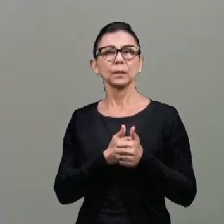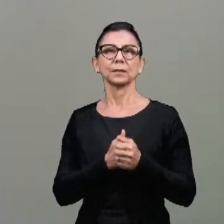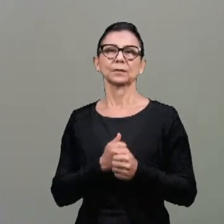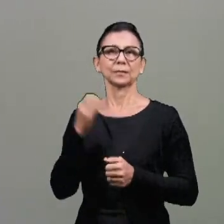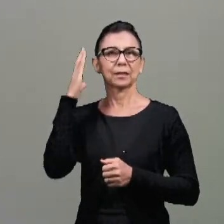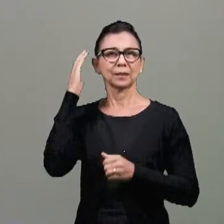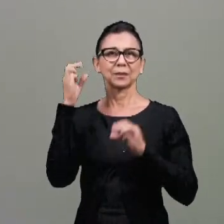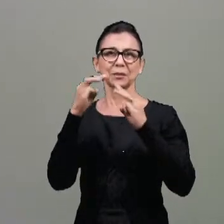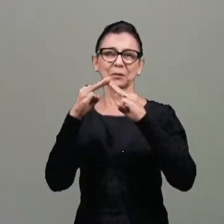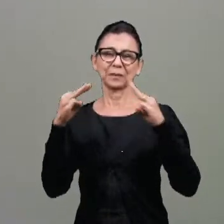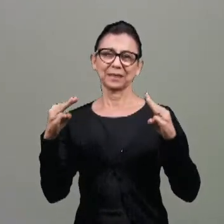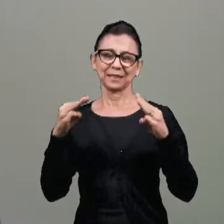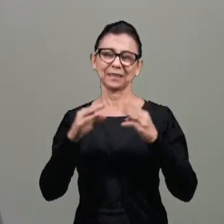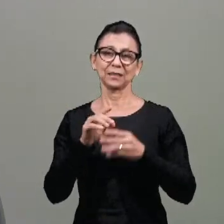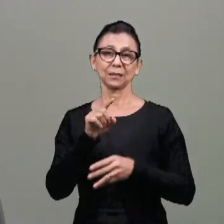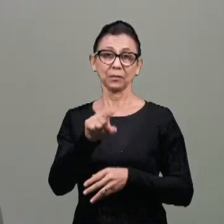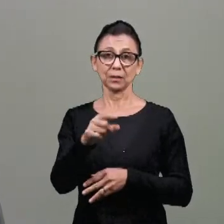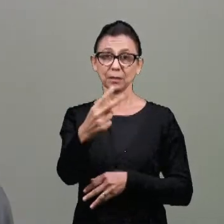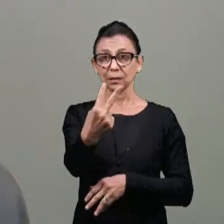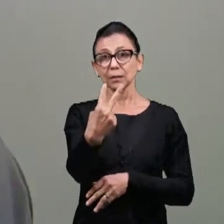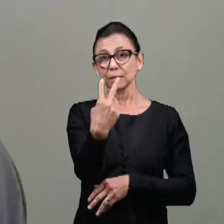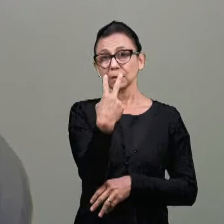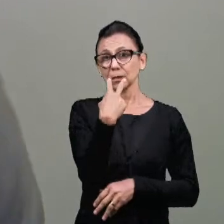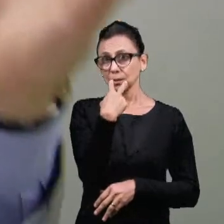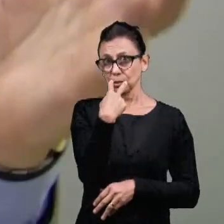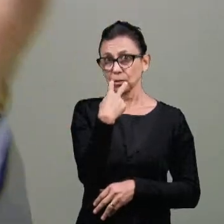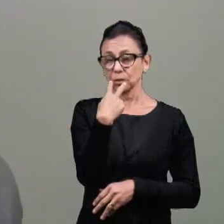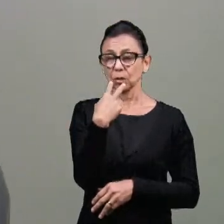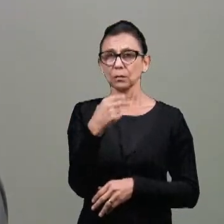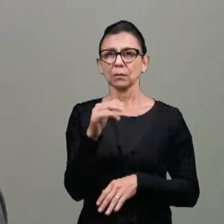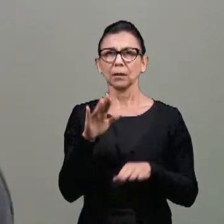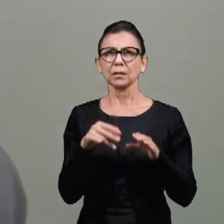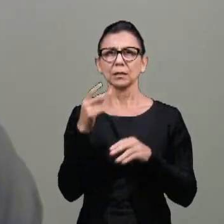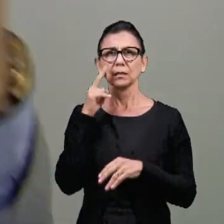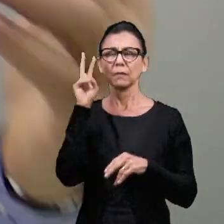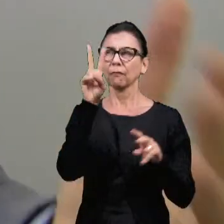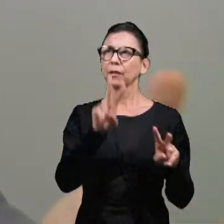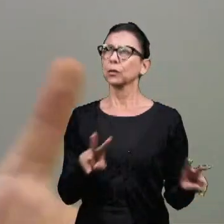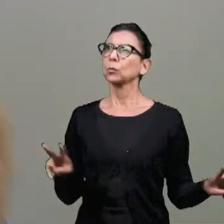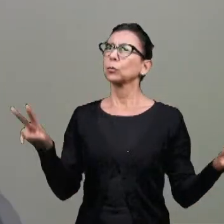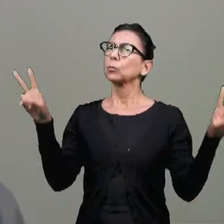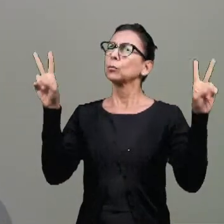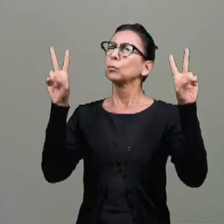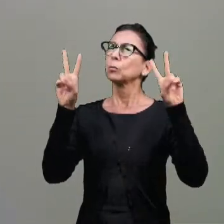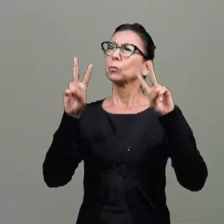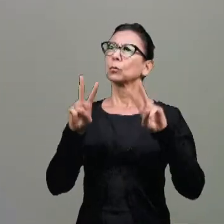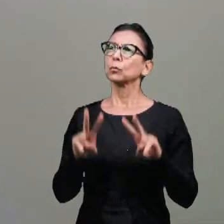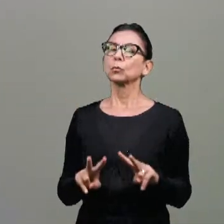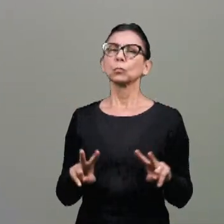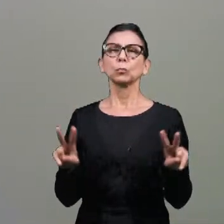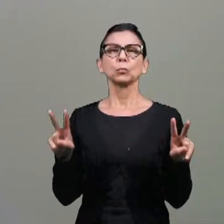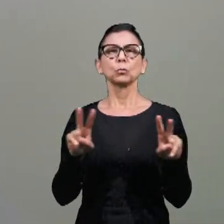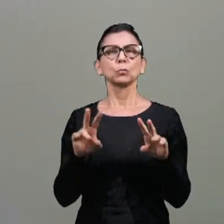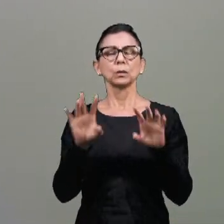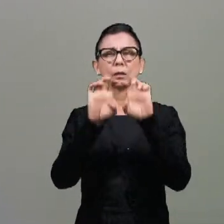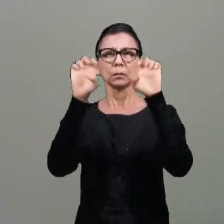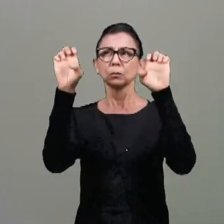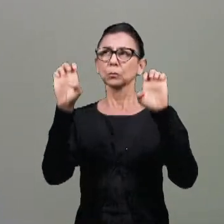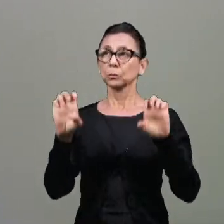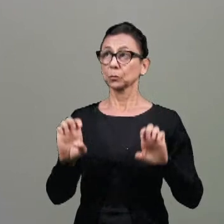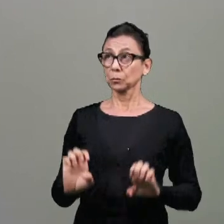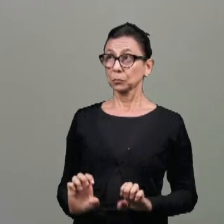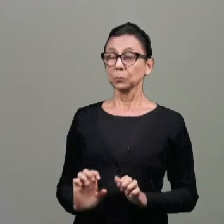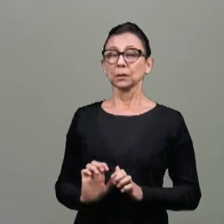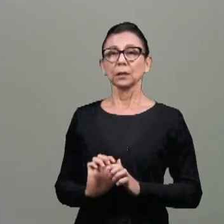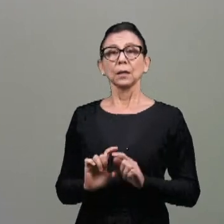Você que está assistindo a Rádio Manaim e que vê às vezes a estrutura, a gente mostra, né, aquilo tudo, mas há